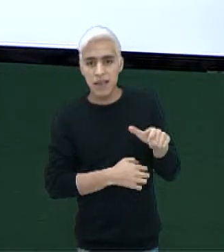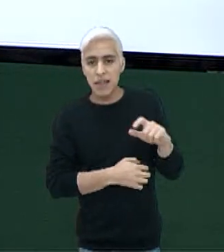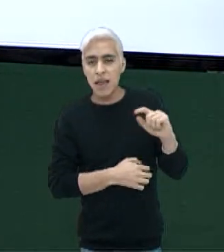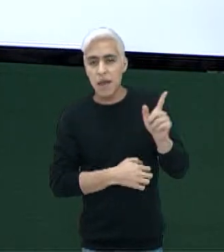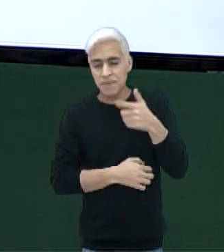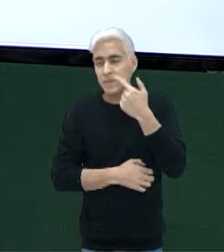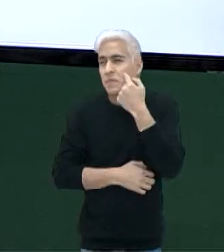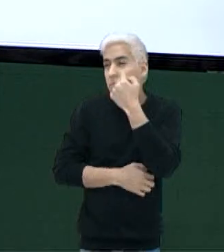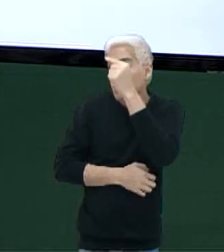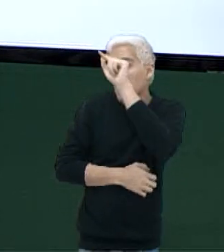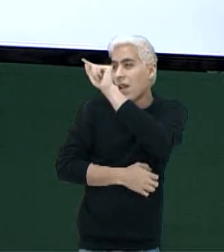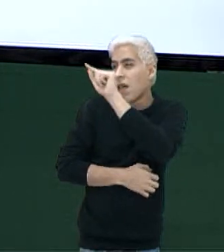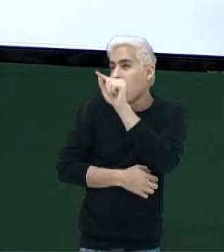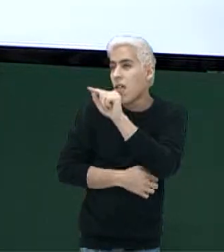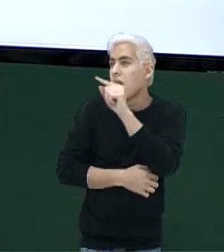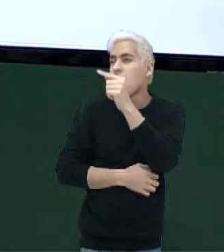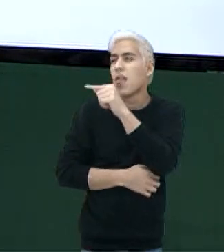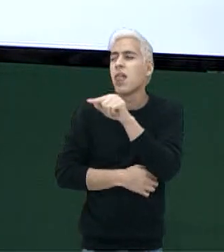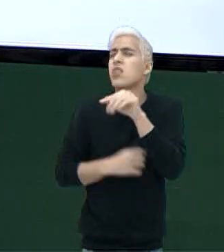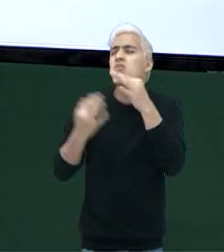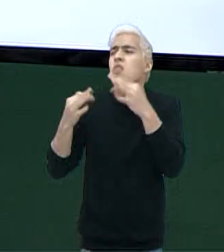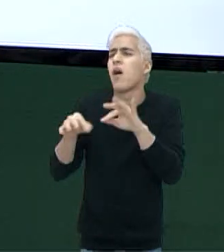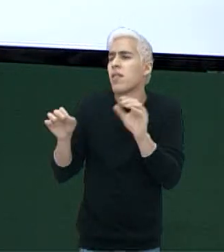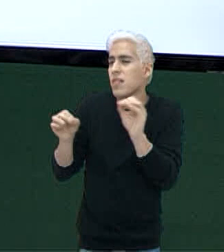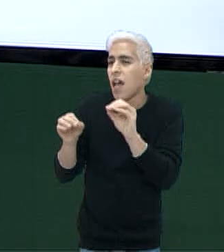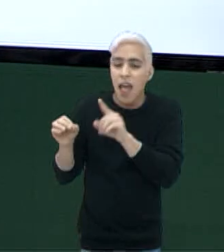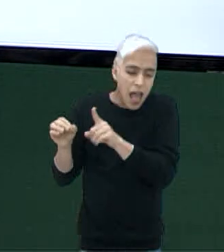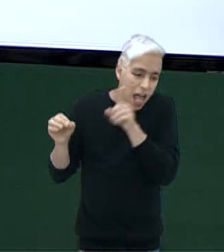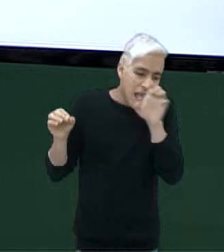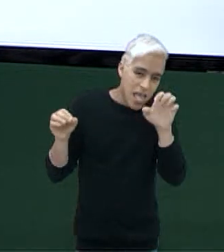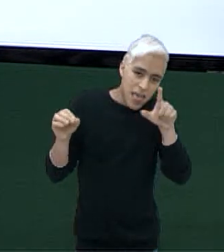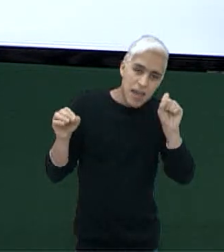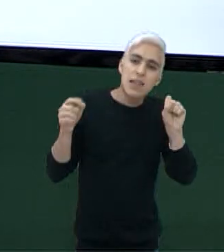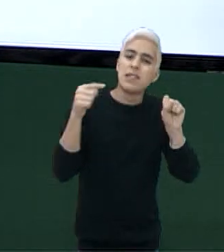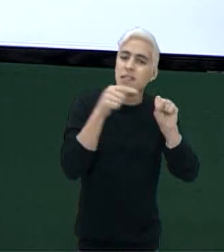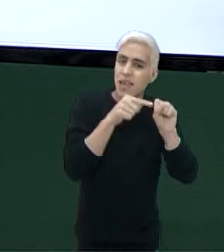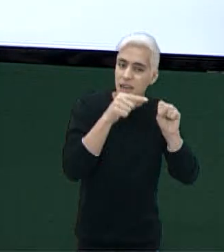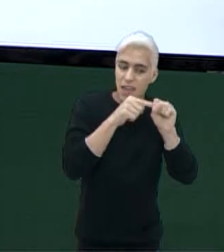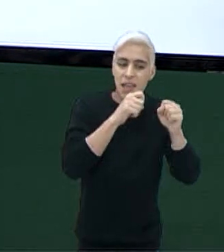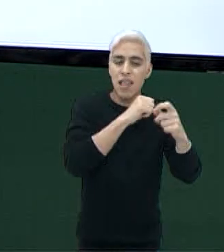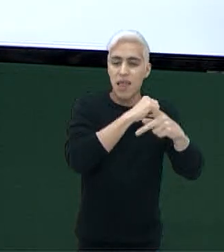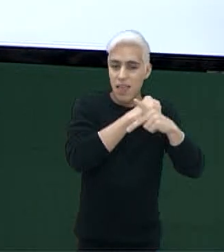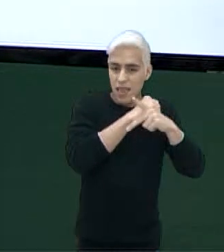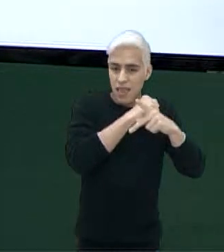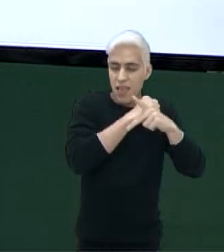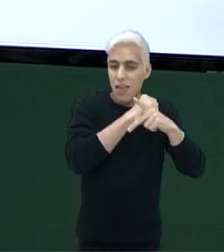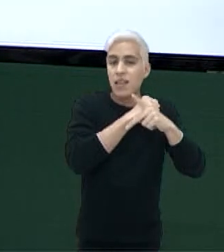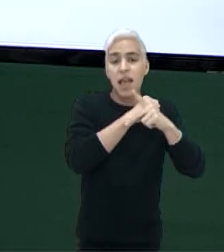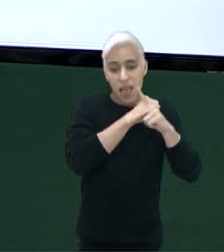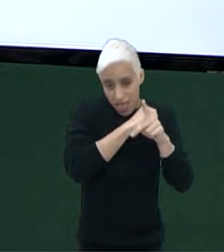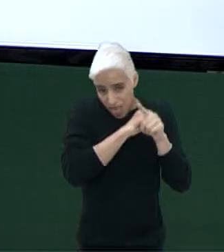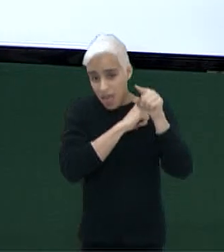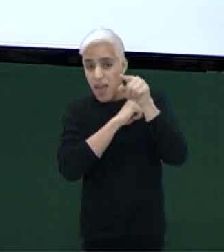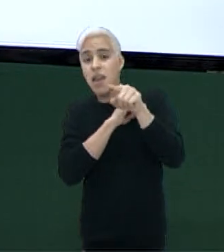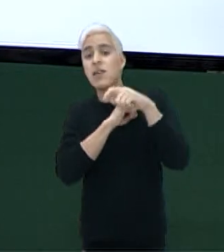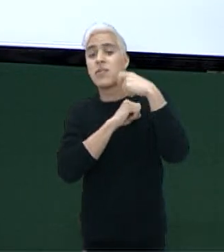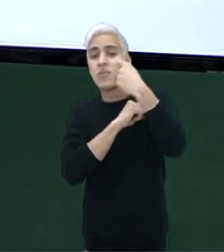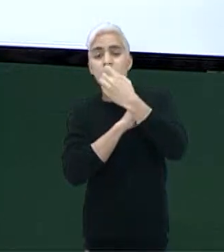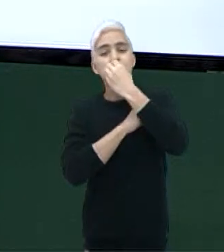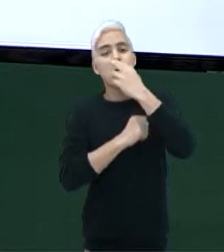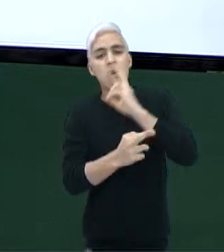observar o quê? Eles não doem. Quem não dói? Eles são os bons relacionamentos que ela se refere aqui em